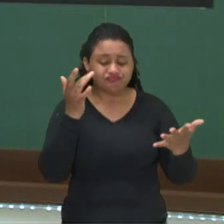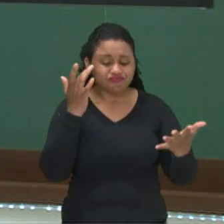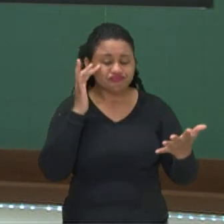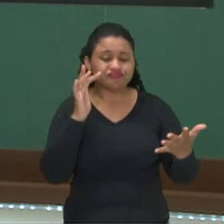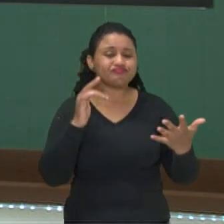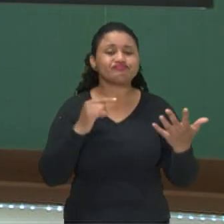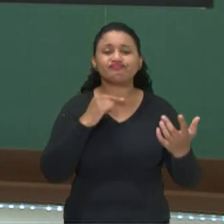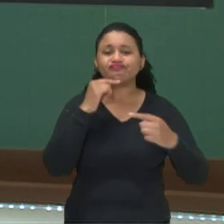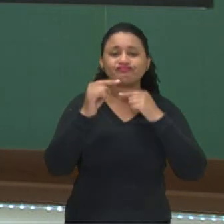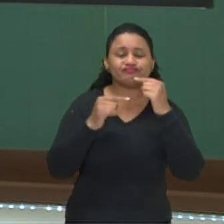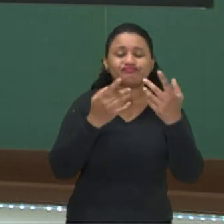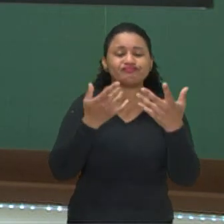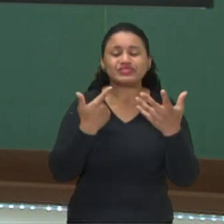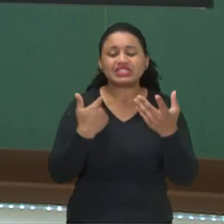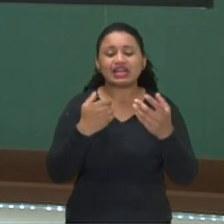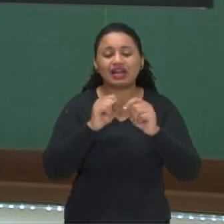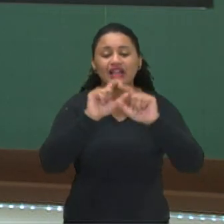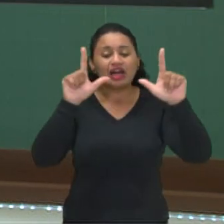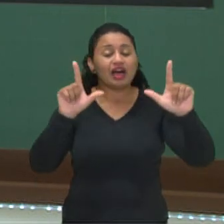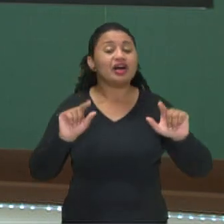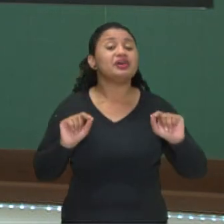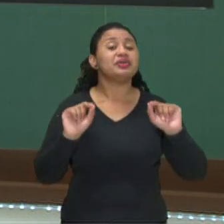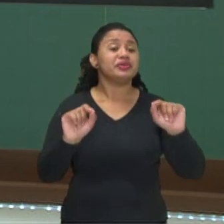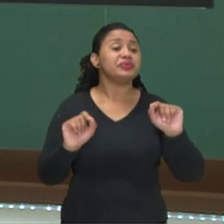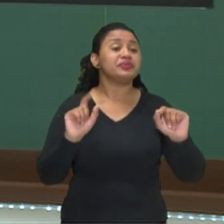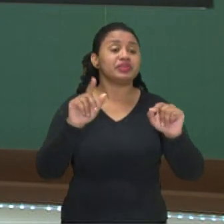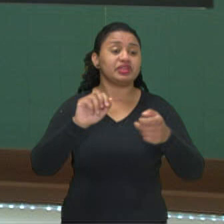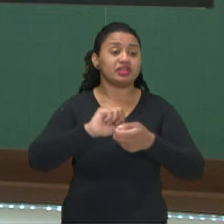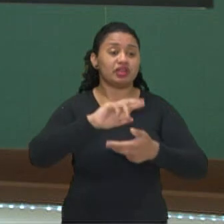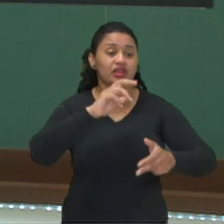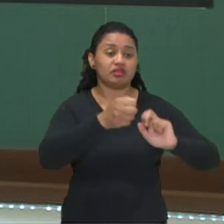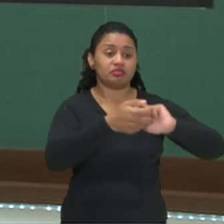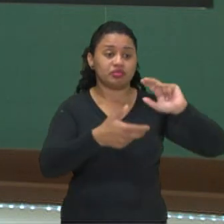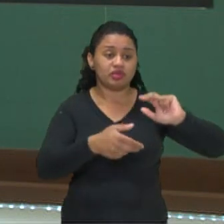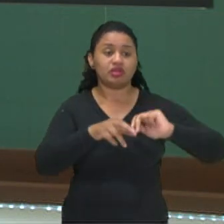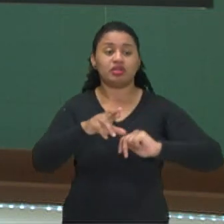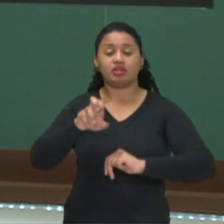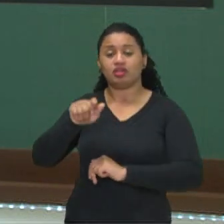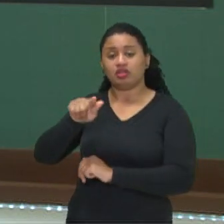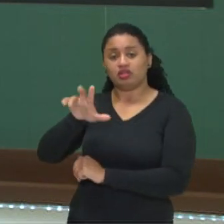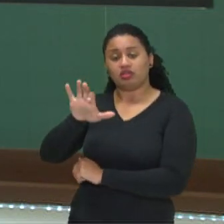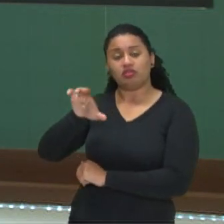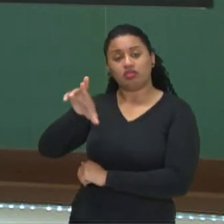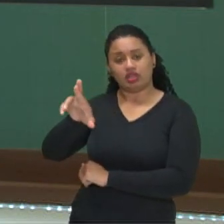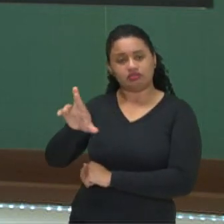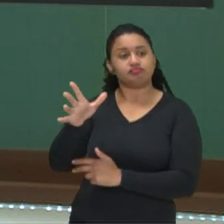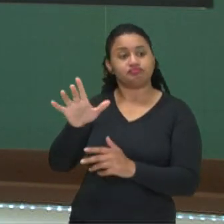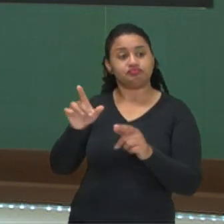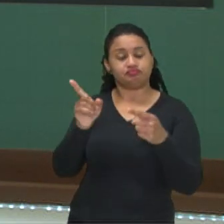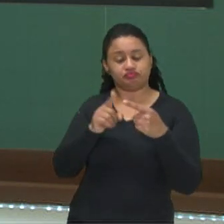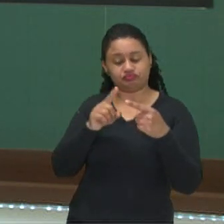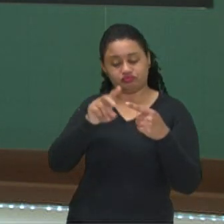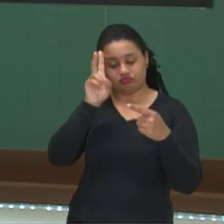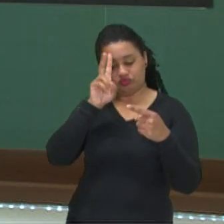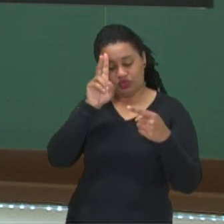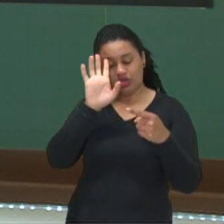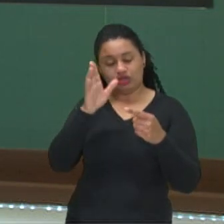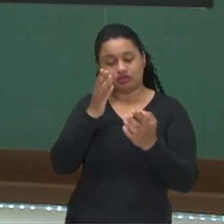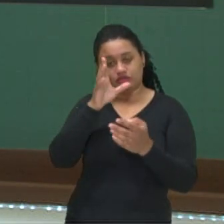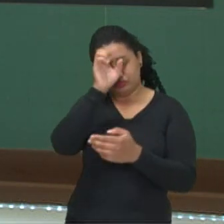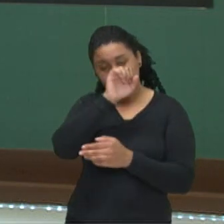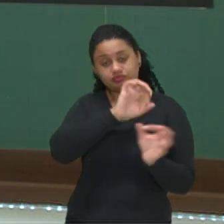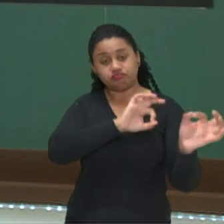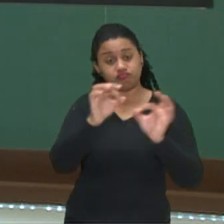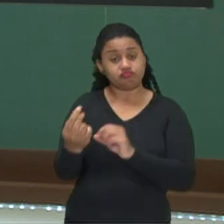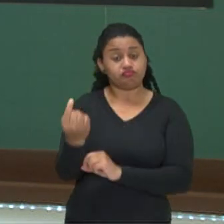conseguiu definir bem o que seria um poliedro regular. Primeiro vamos relembrar, né? Que a gente já viu em vídeos anteriores o